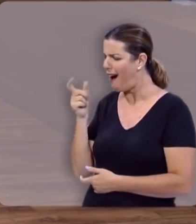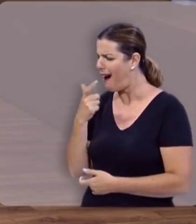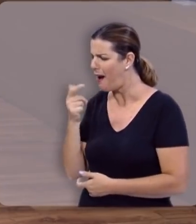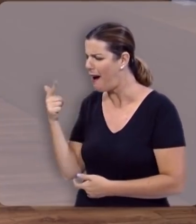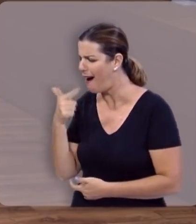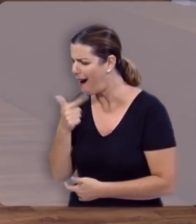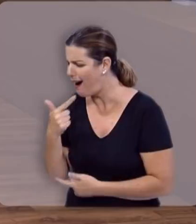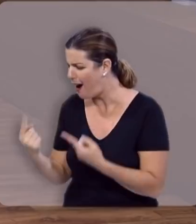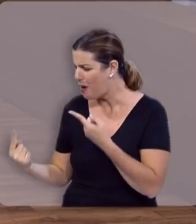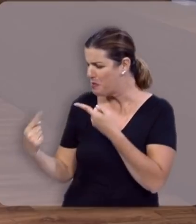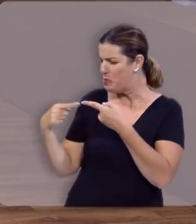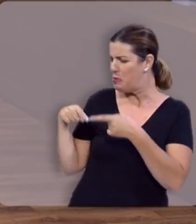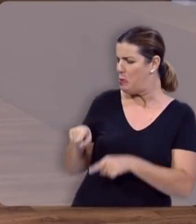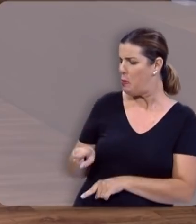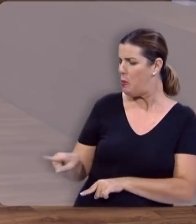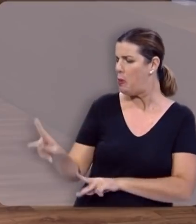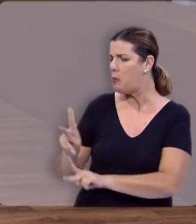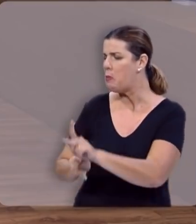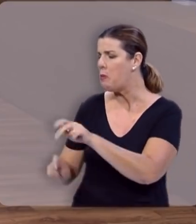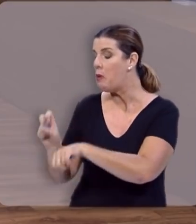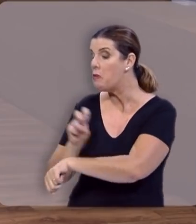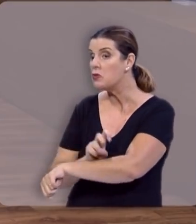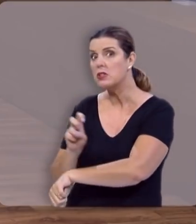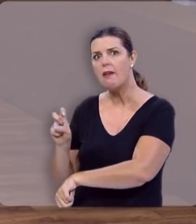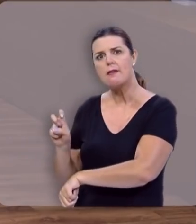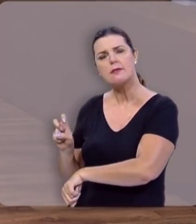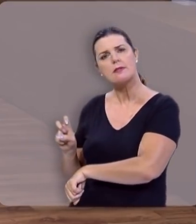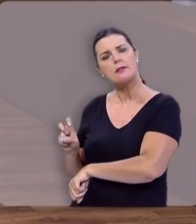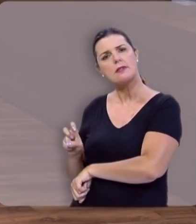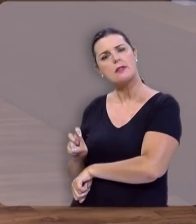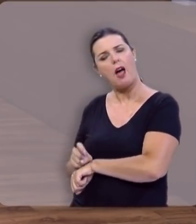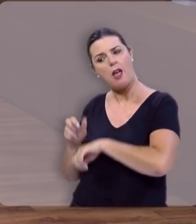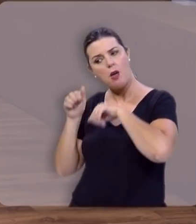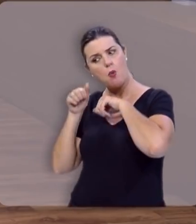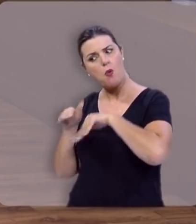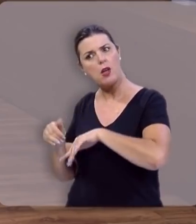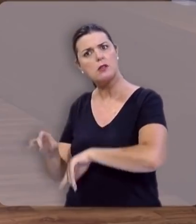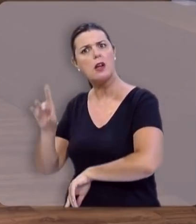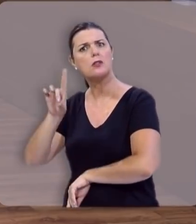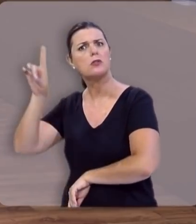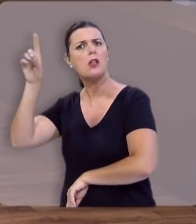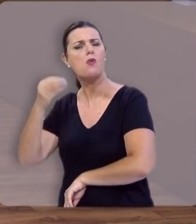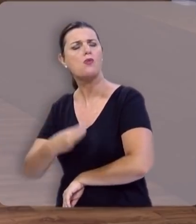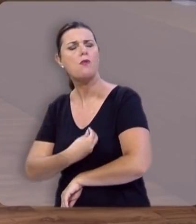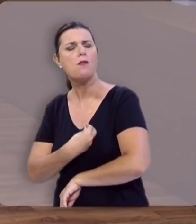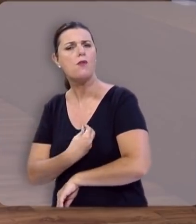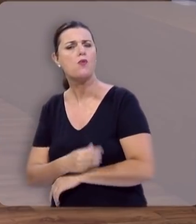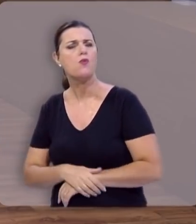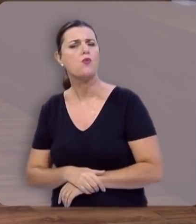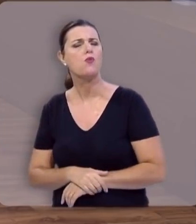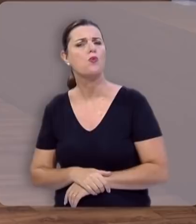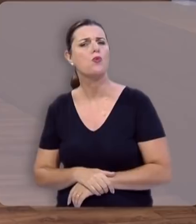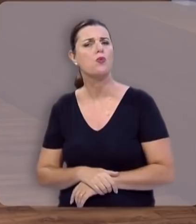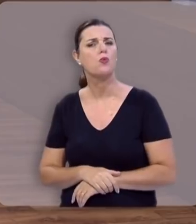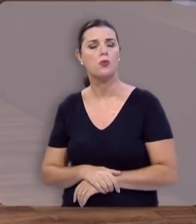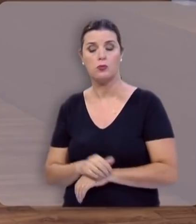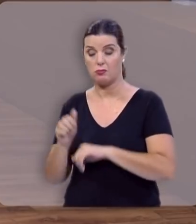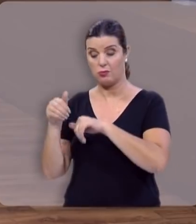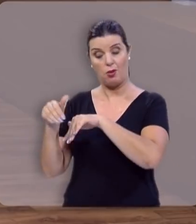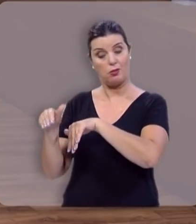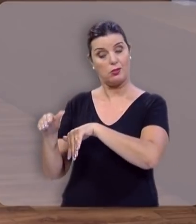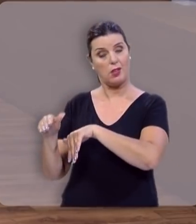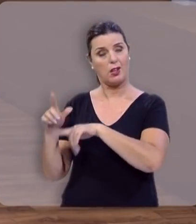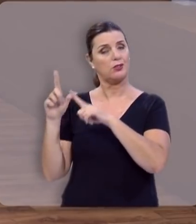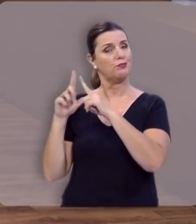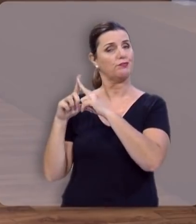de Israel e afronta, consequentemente, o exército do Deus vivo. E os soldados